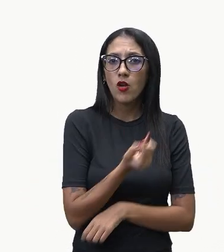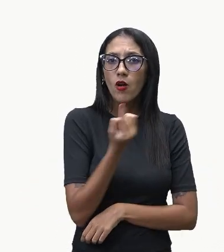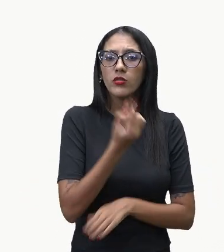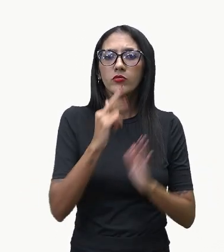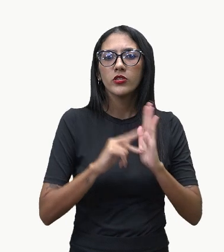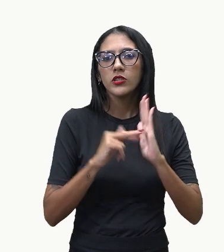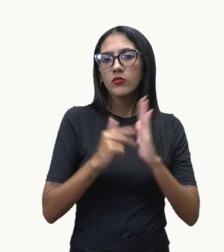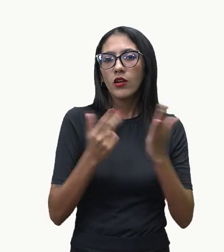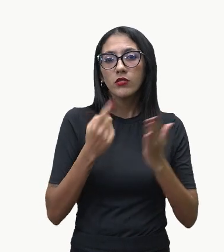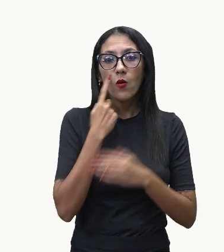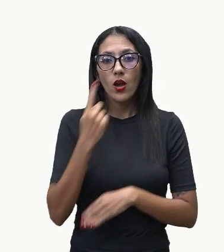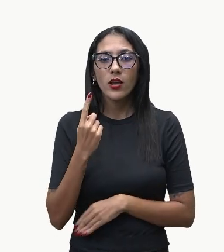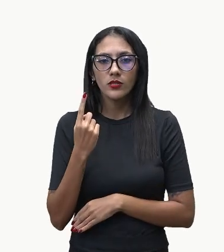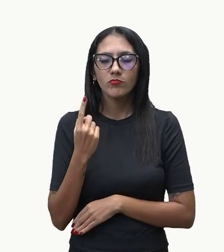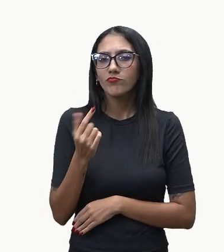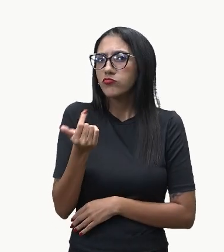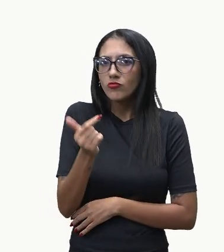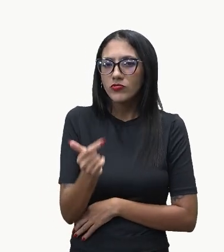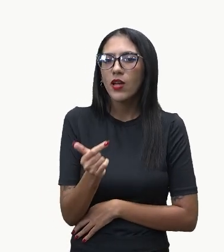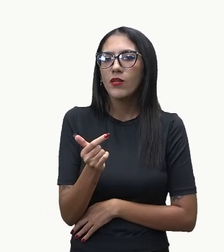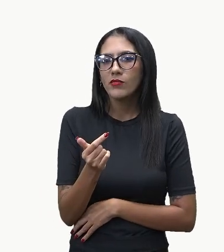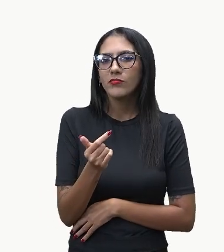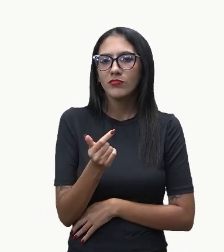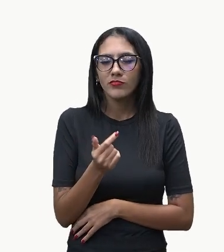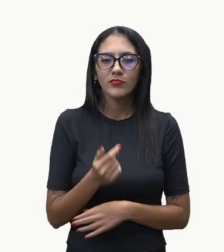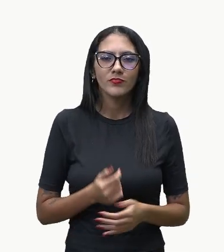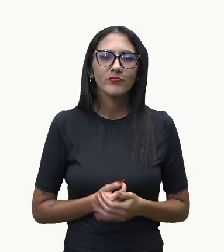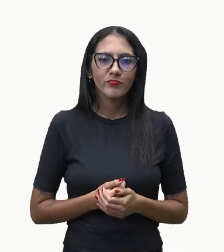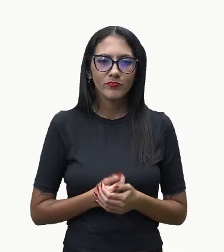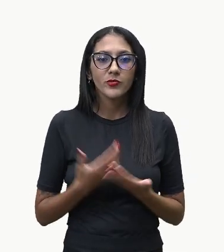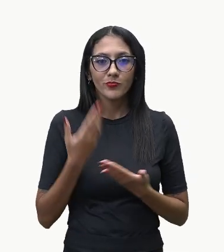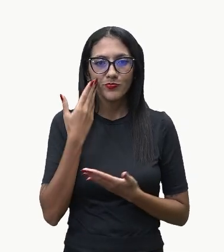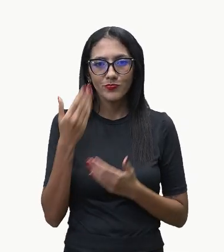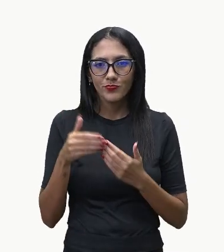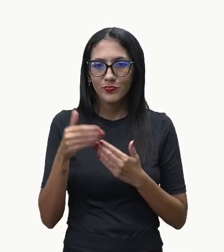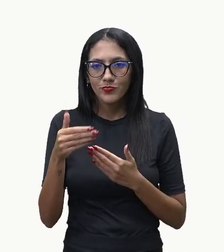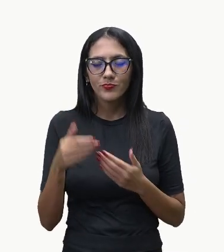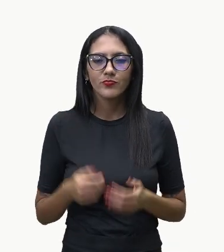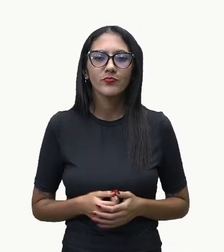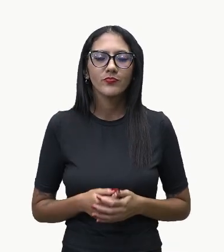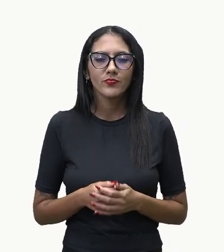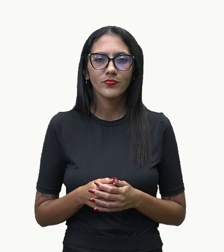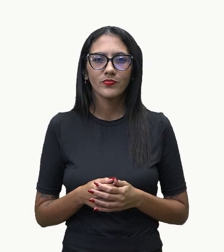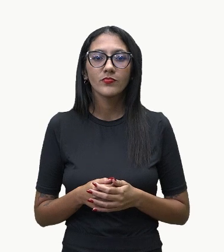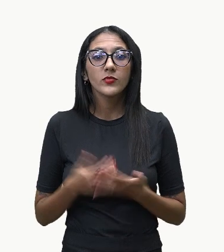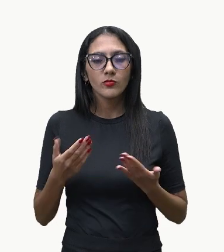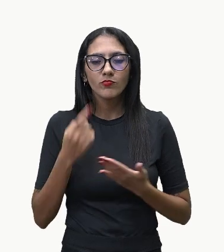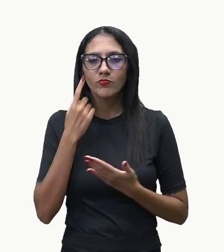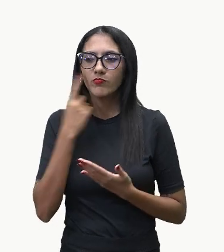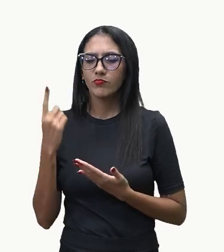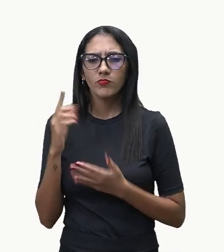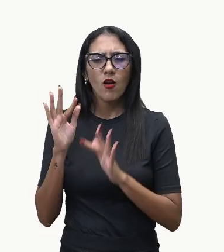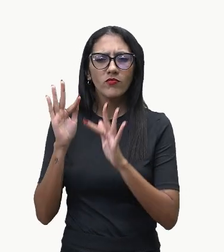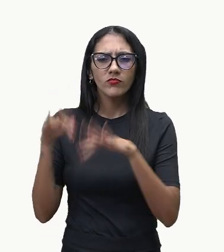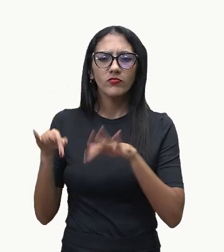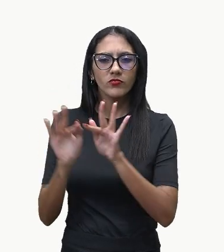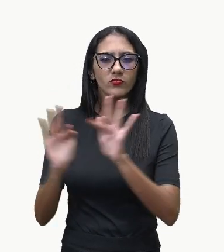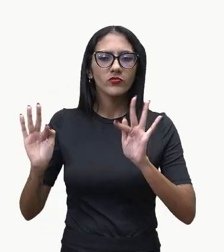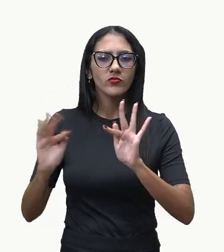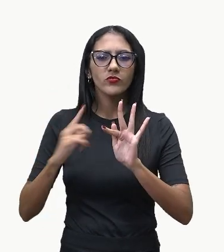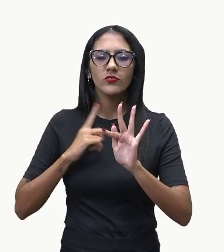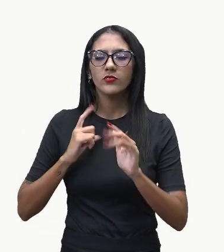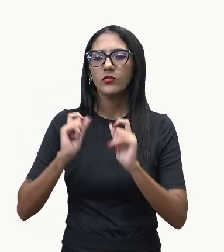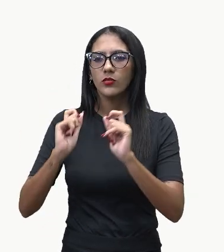nem aparece, mas, né? Sigamos aqui com a estrutura. E aí, lá ao final da frase, lá ao